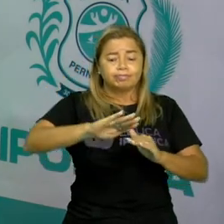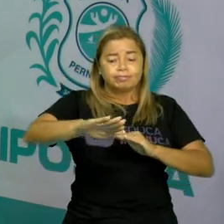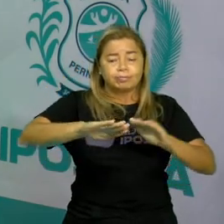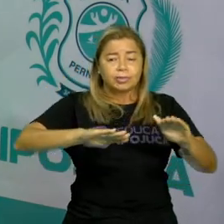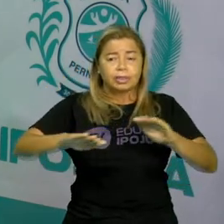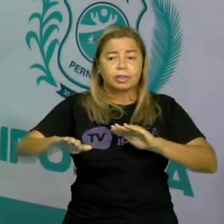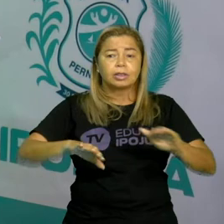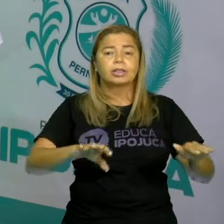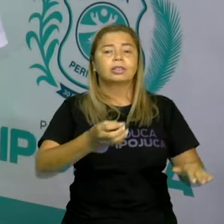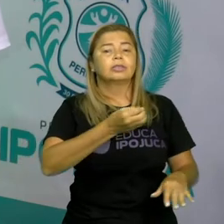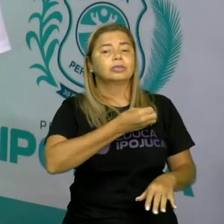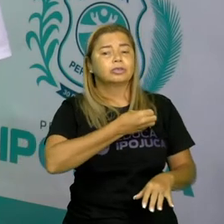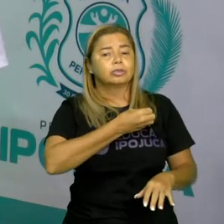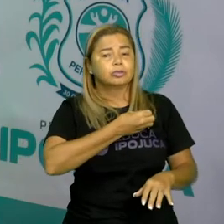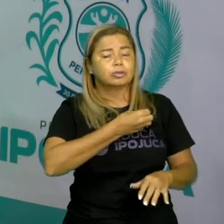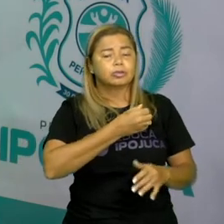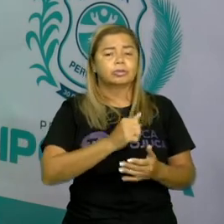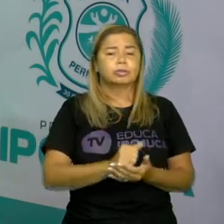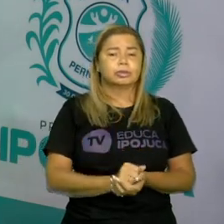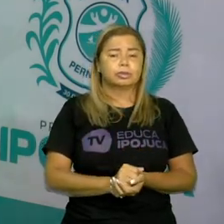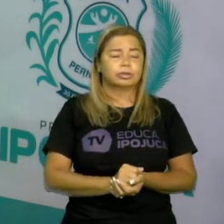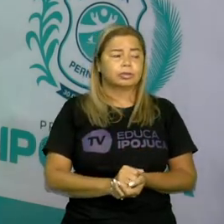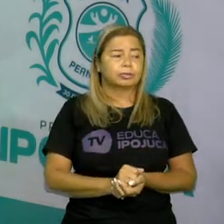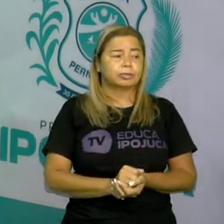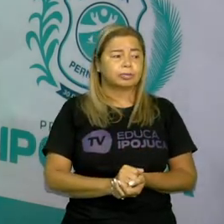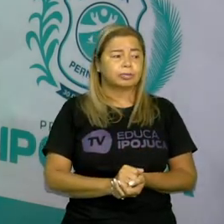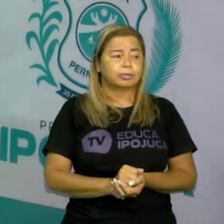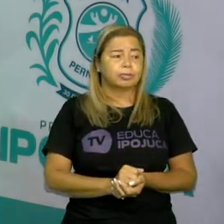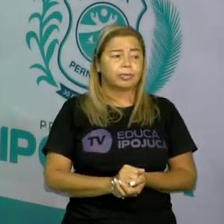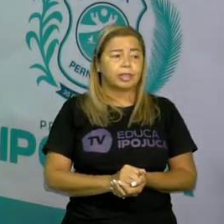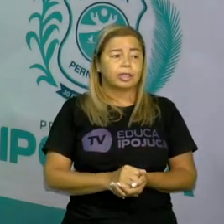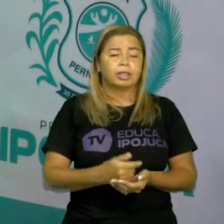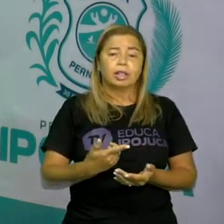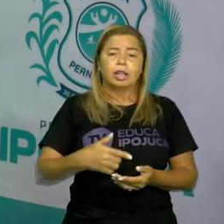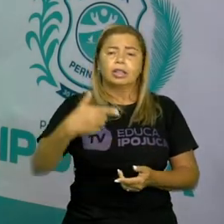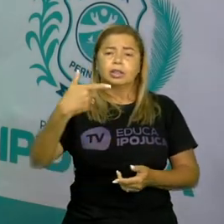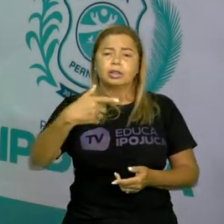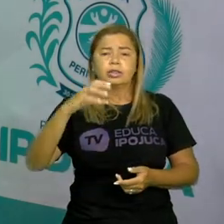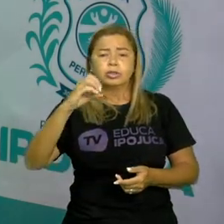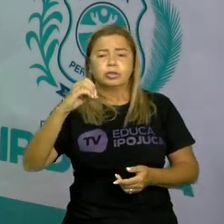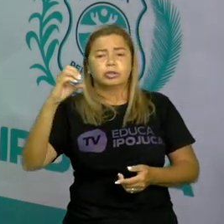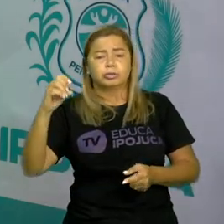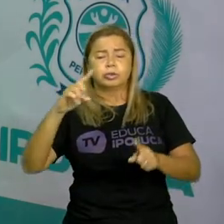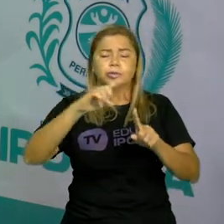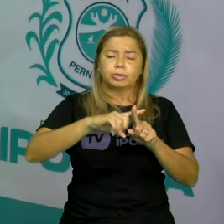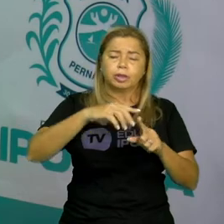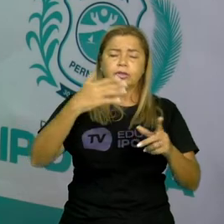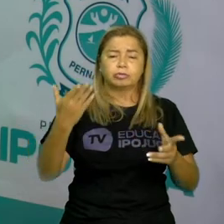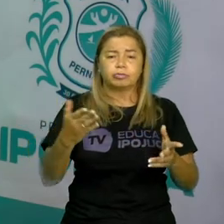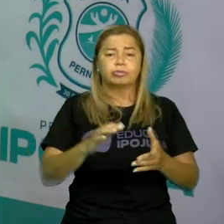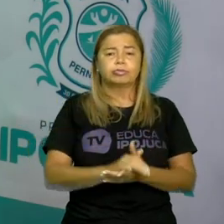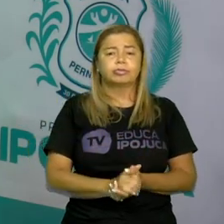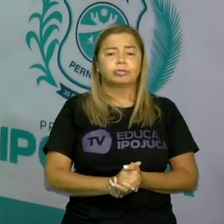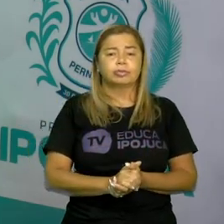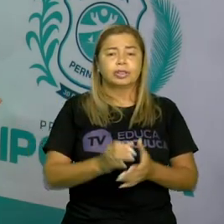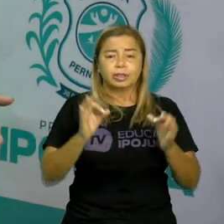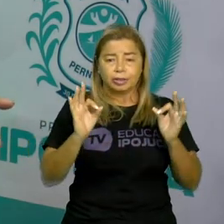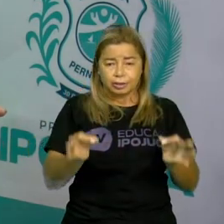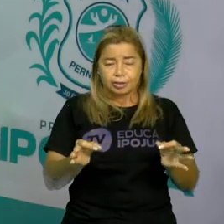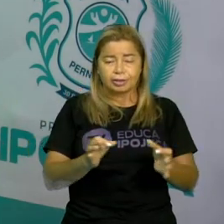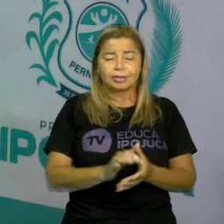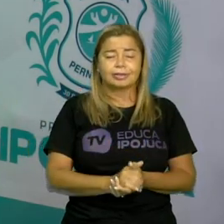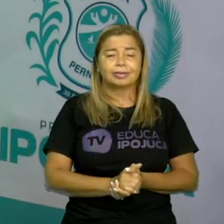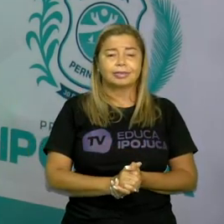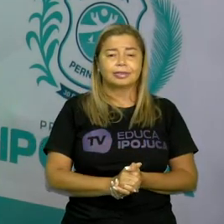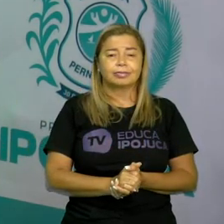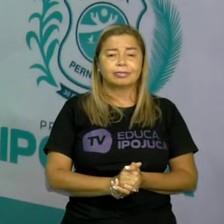separando como eu fiz lá na outra. Fazendo o quê? 2000 mais tal, tá certo? E aqui chegamos